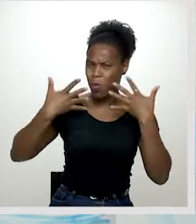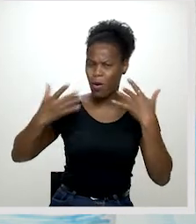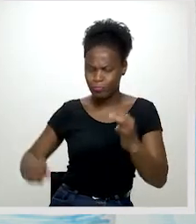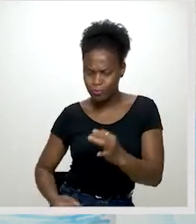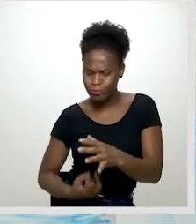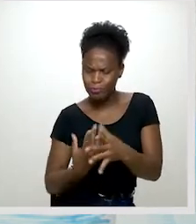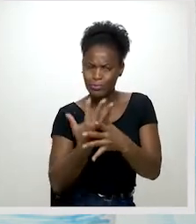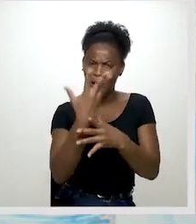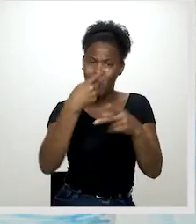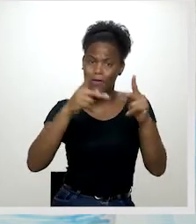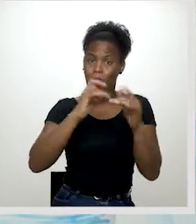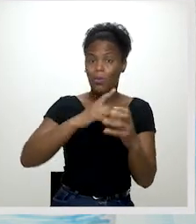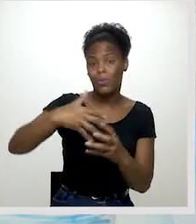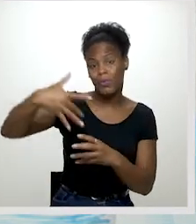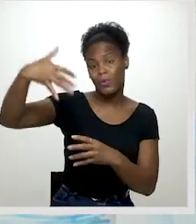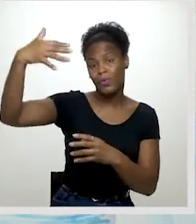esses fenómenos